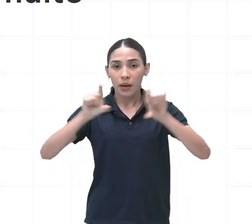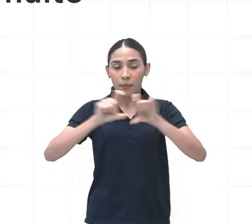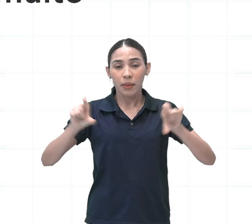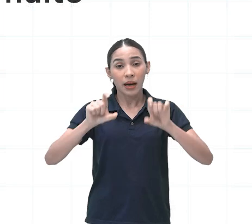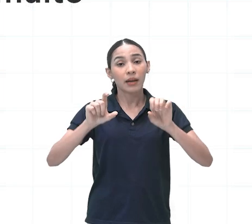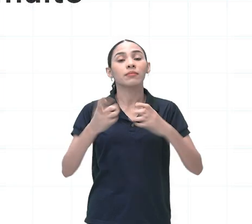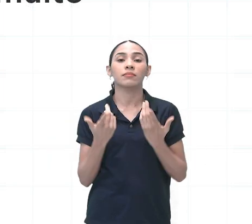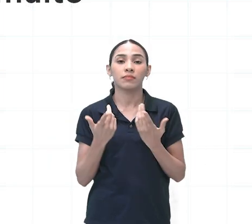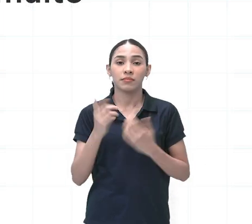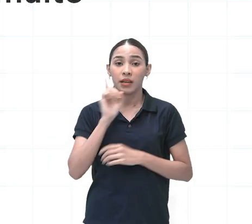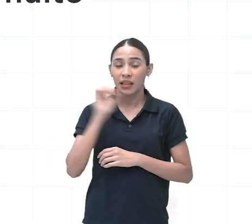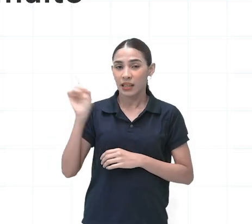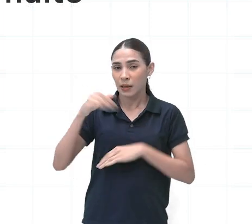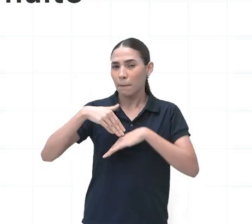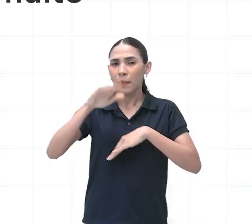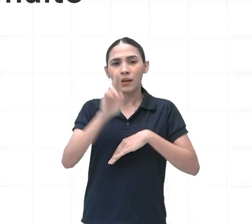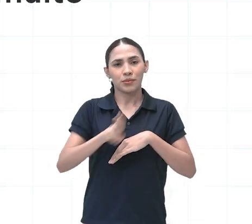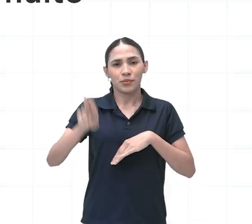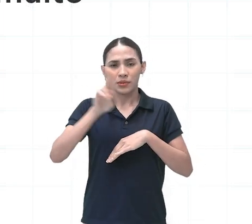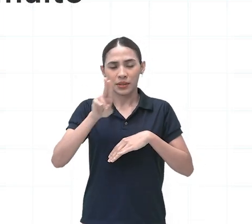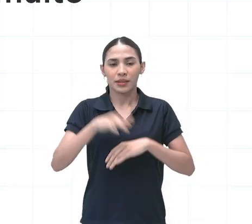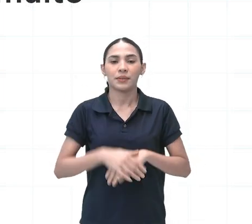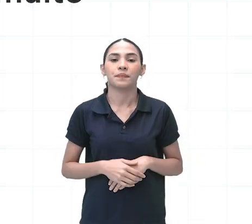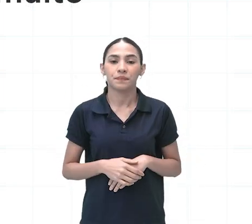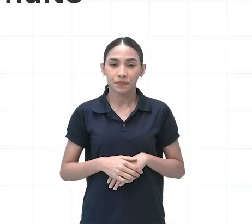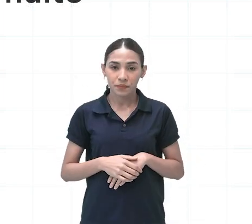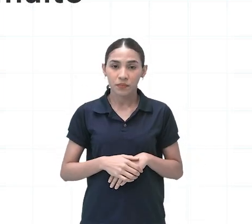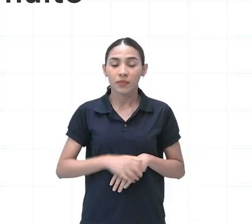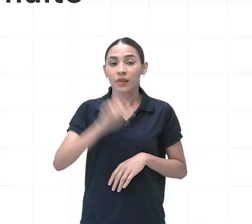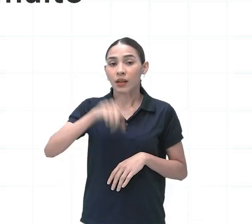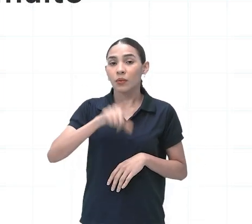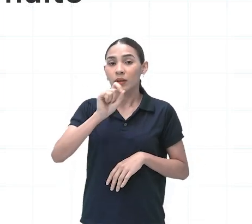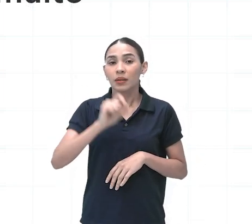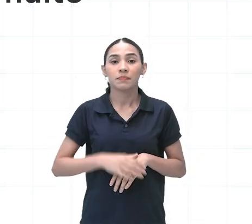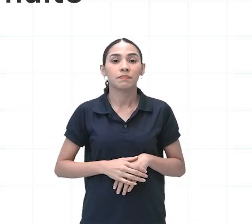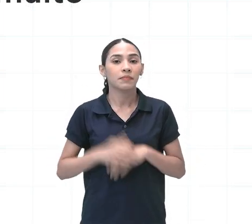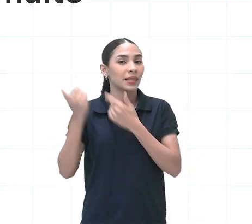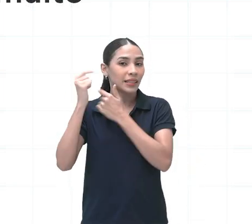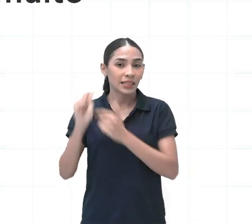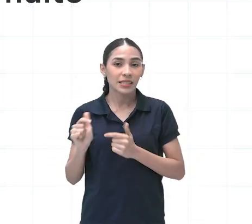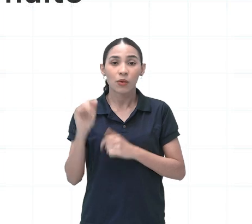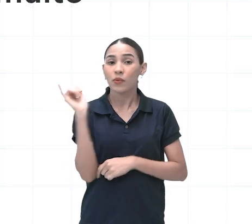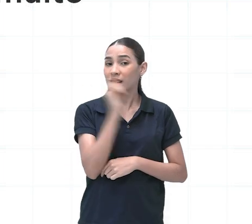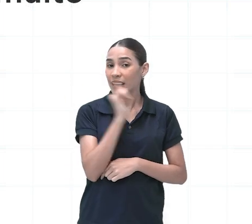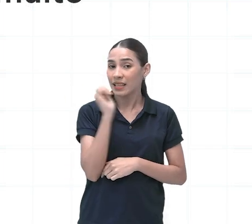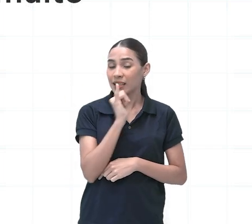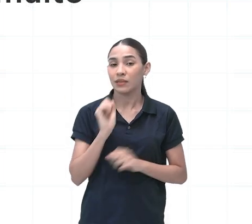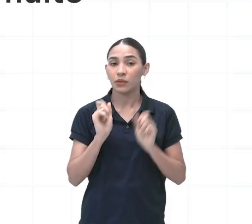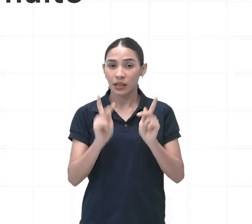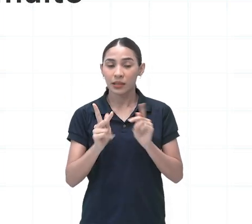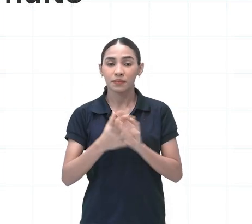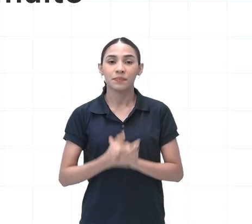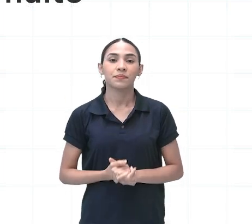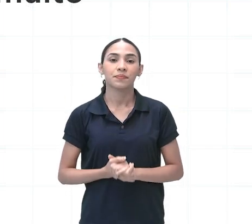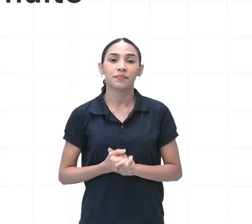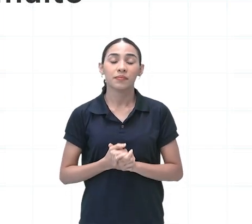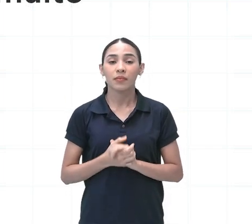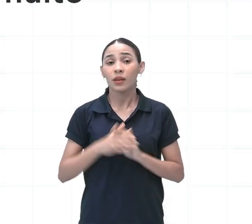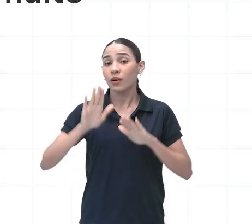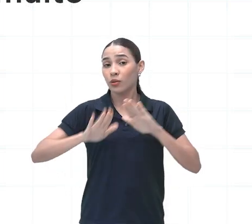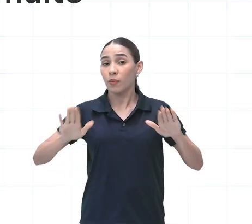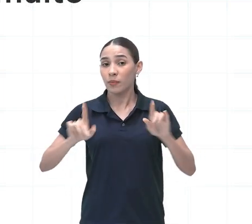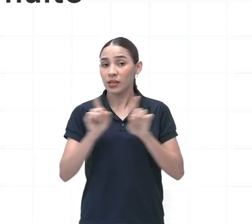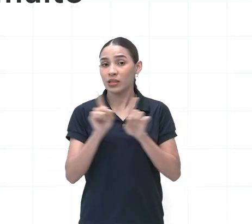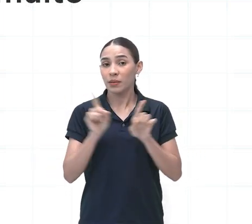comum é essa, de 2 quartetos e 2 tercetos, que é da tradição italiana, ok? E,